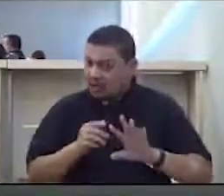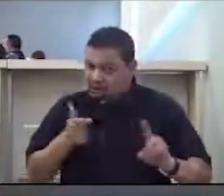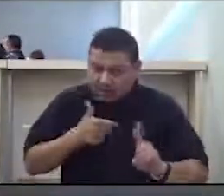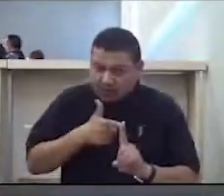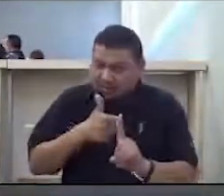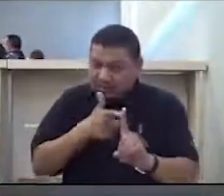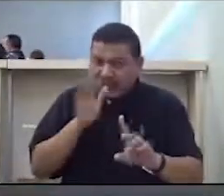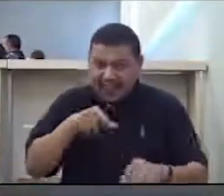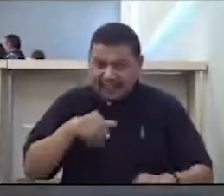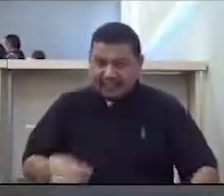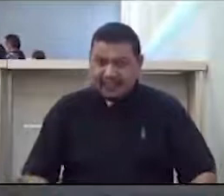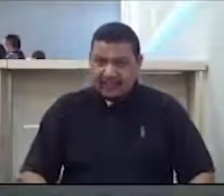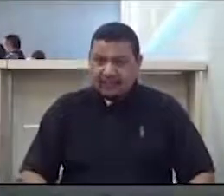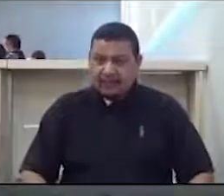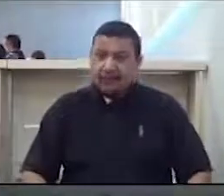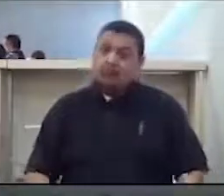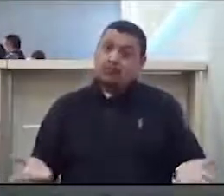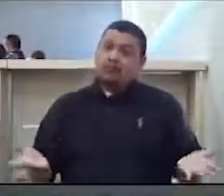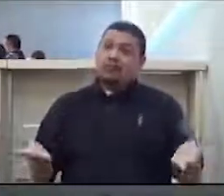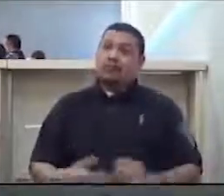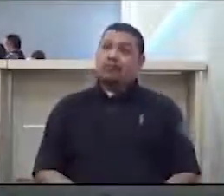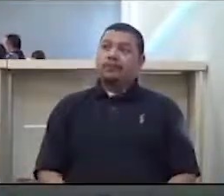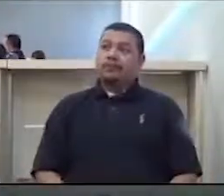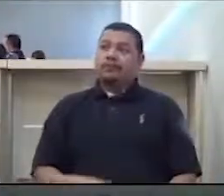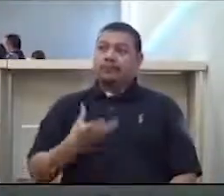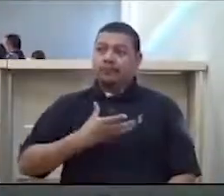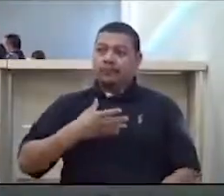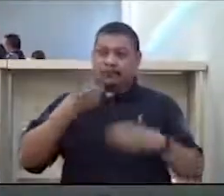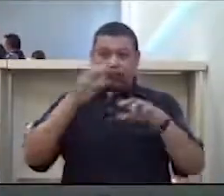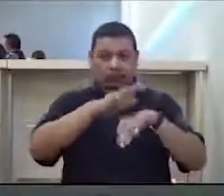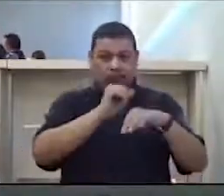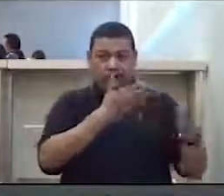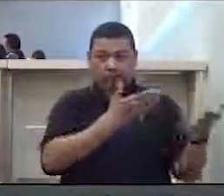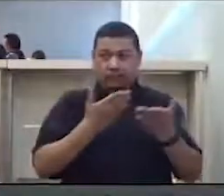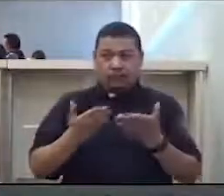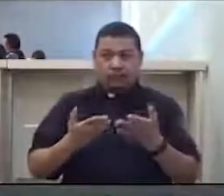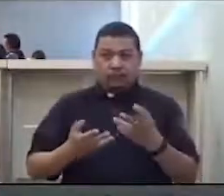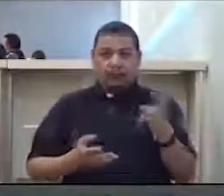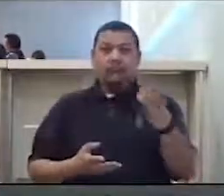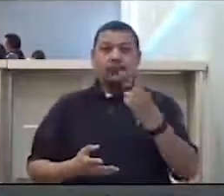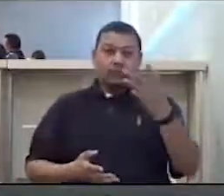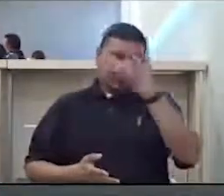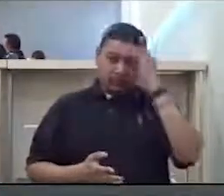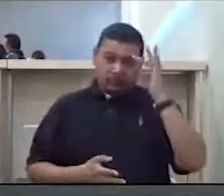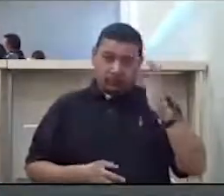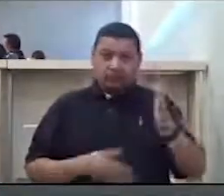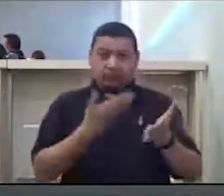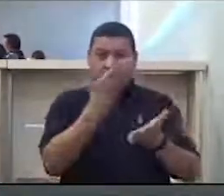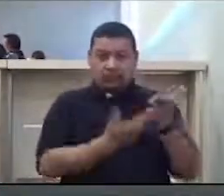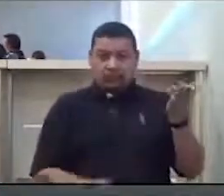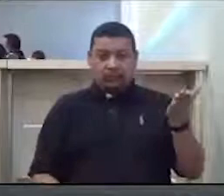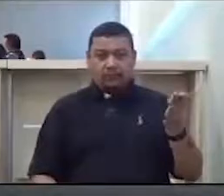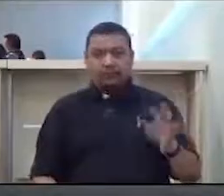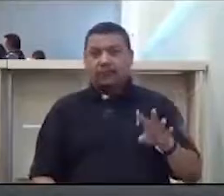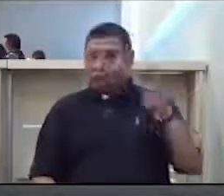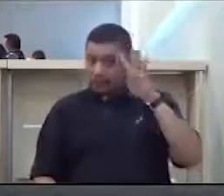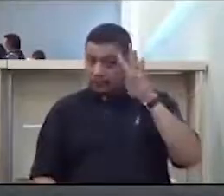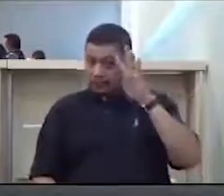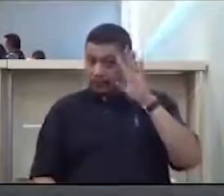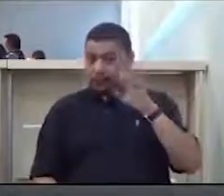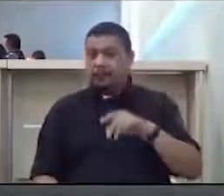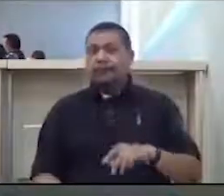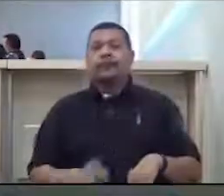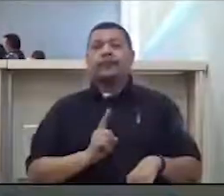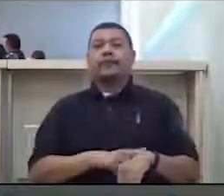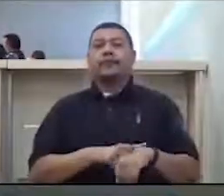coisa dessa? Eu quero fazer um convite para essas duas pessoas que foram exoneradas. Quarta-feira, que horas que vai